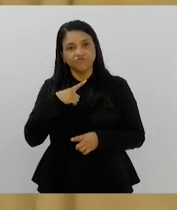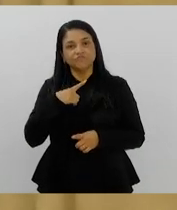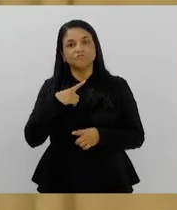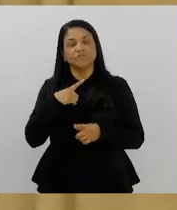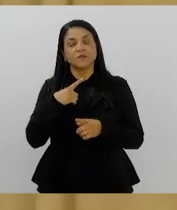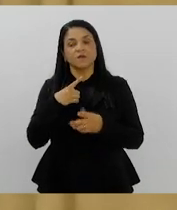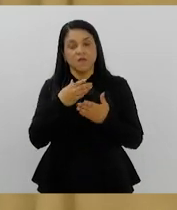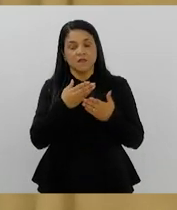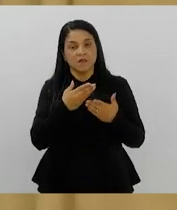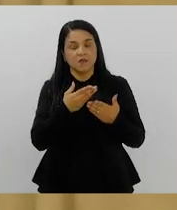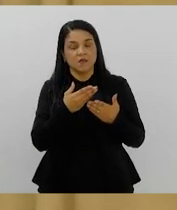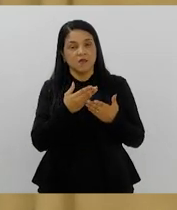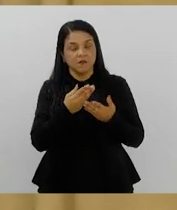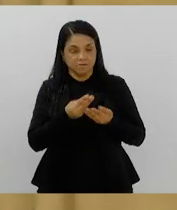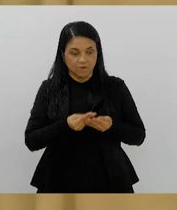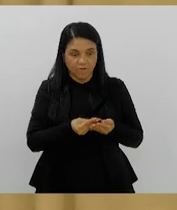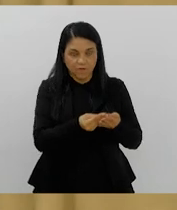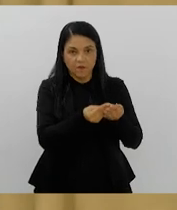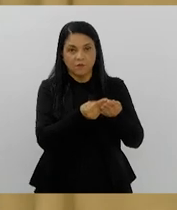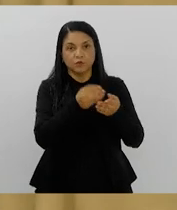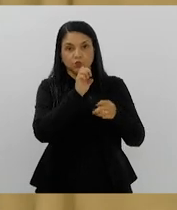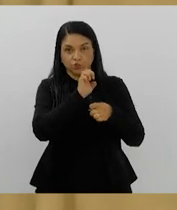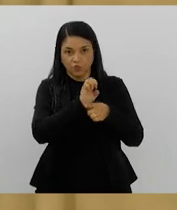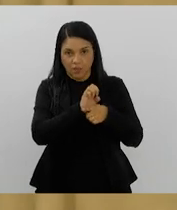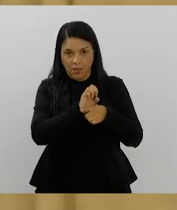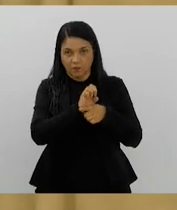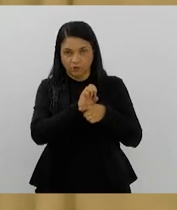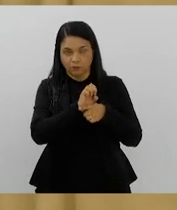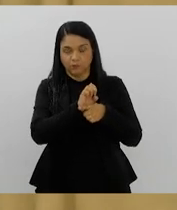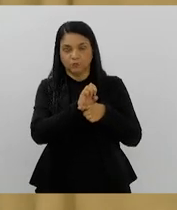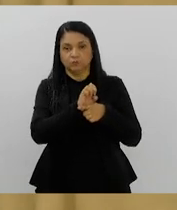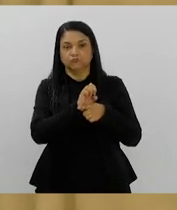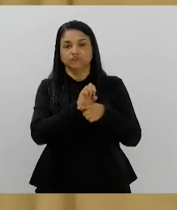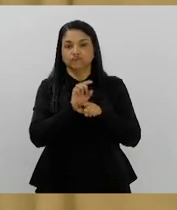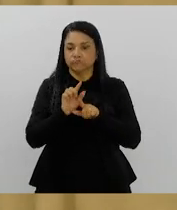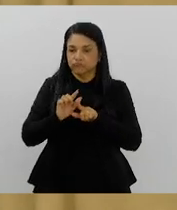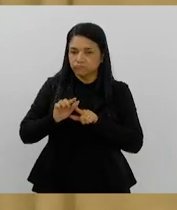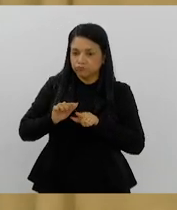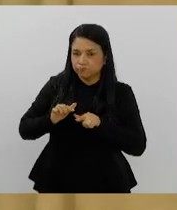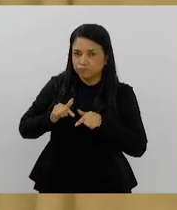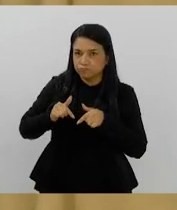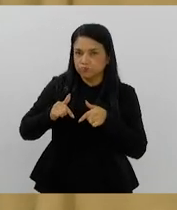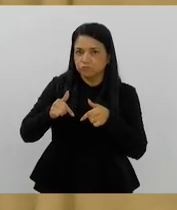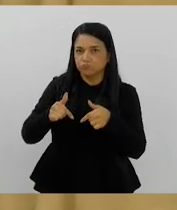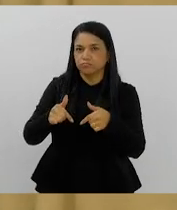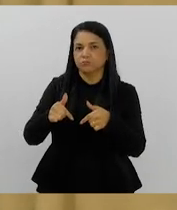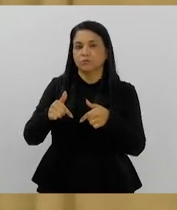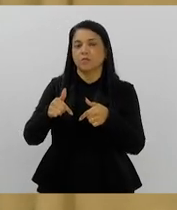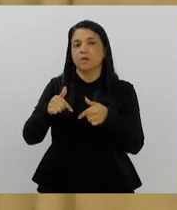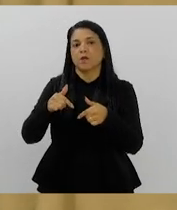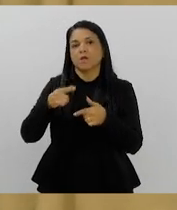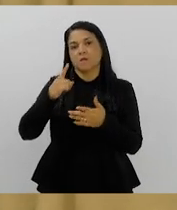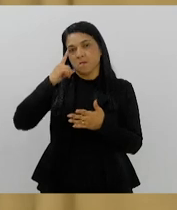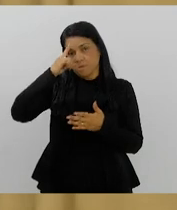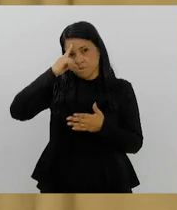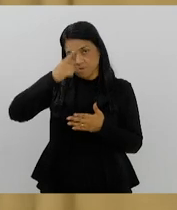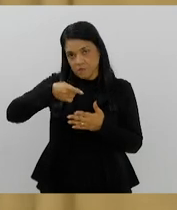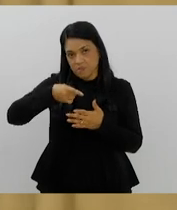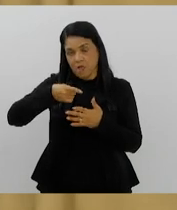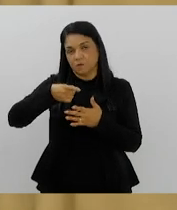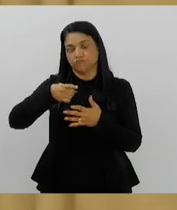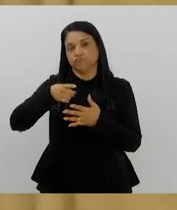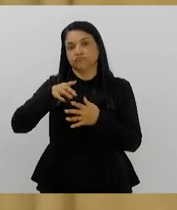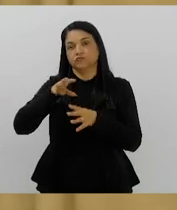Estado. O Estado tomou as medidas. Foi cumprido o mandado de busca e apreensão na